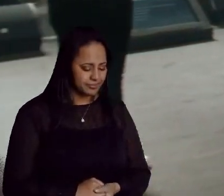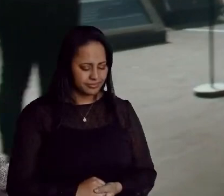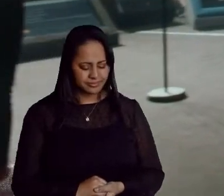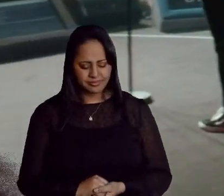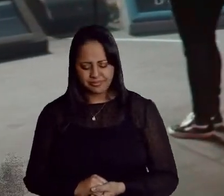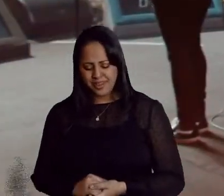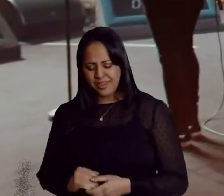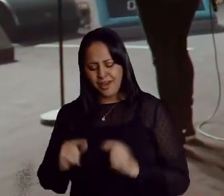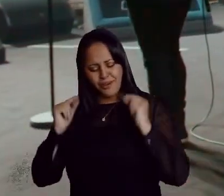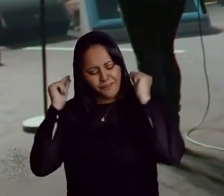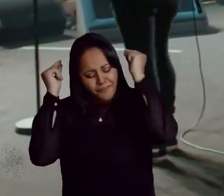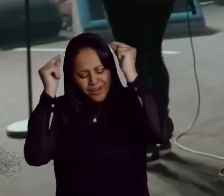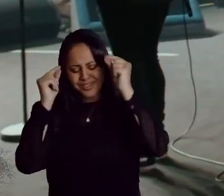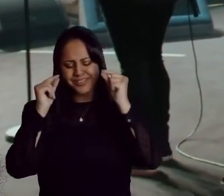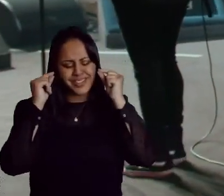o Cordeiro